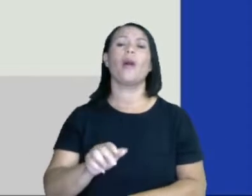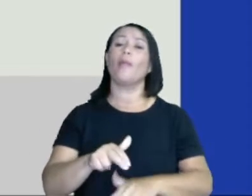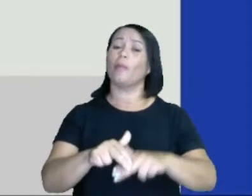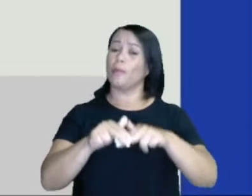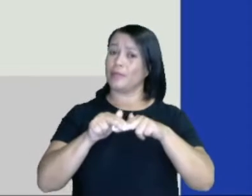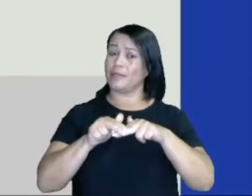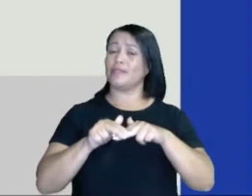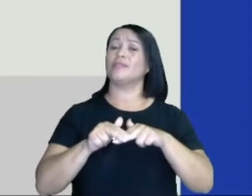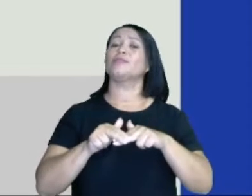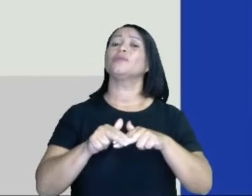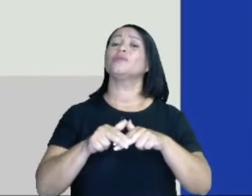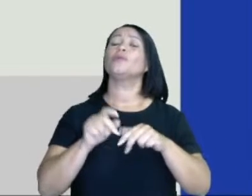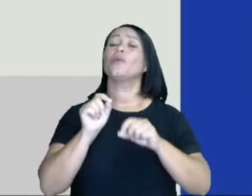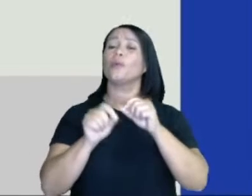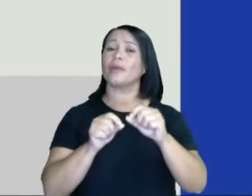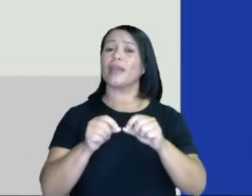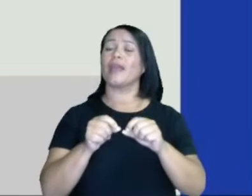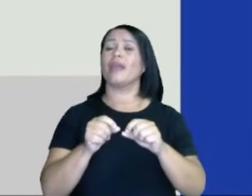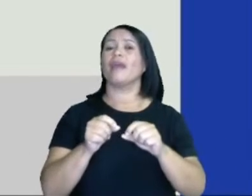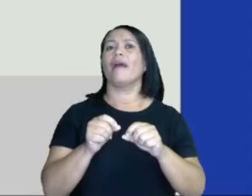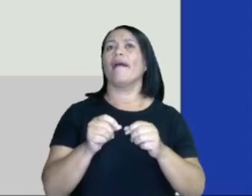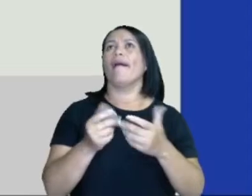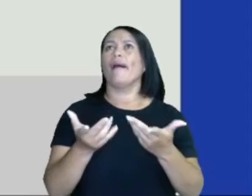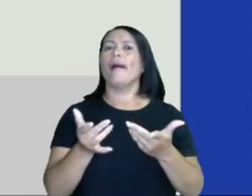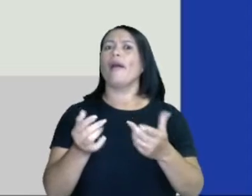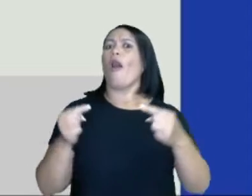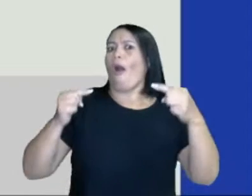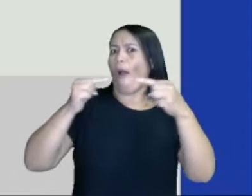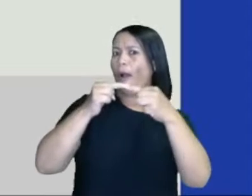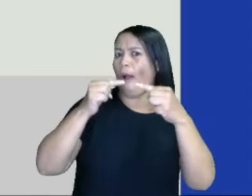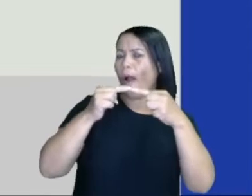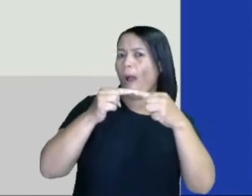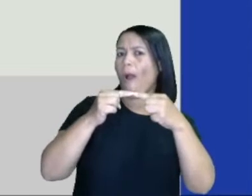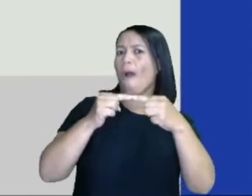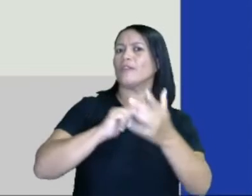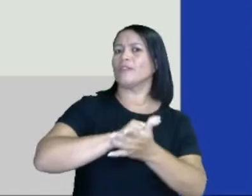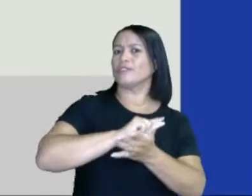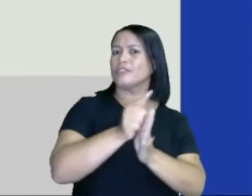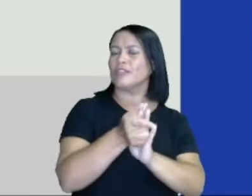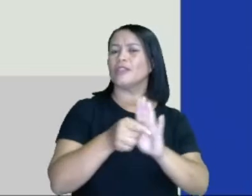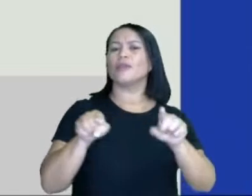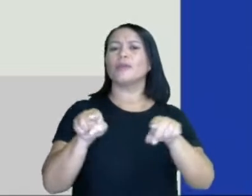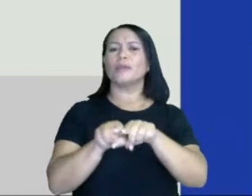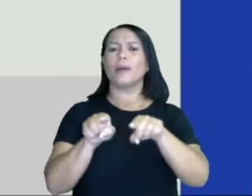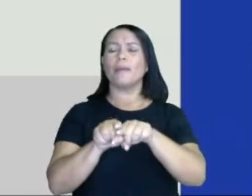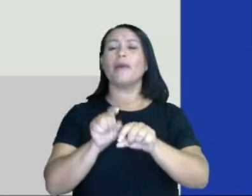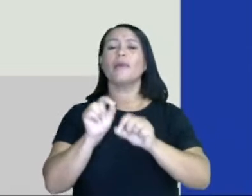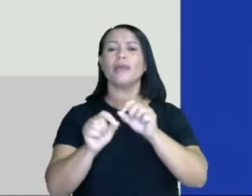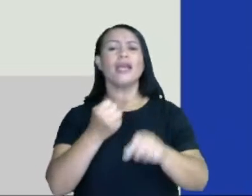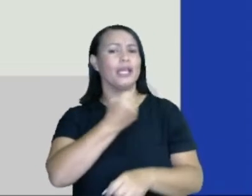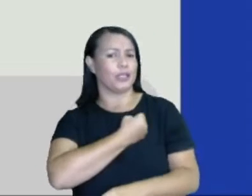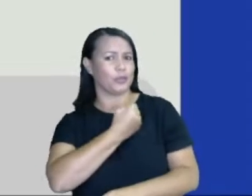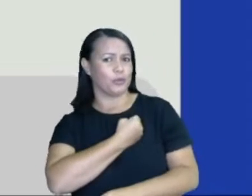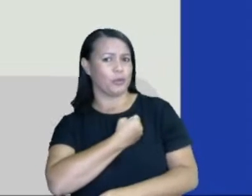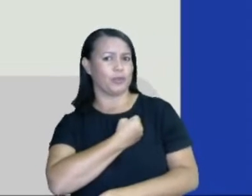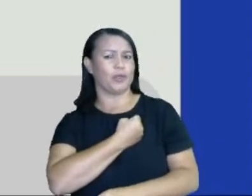são flexionados, ou seja, concordam em gênero e número com o